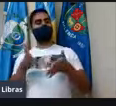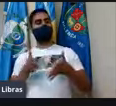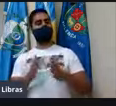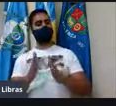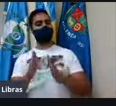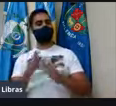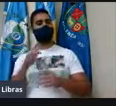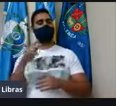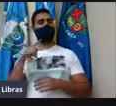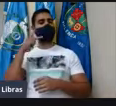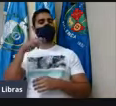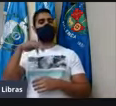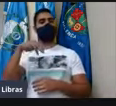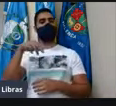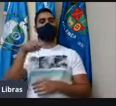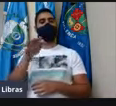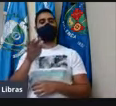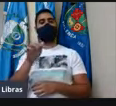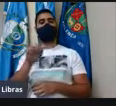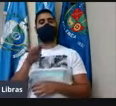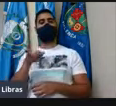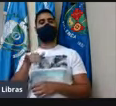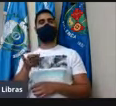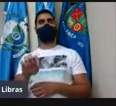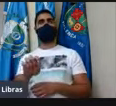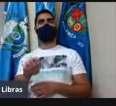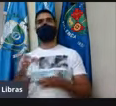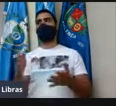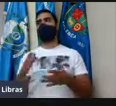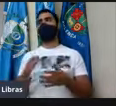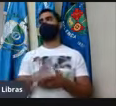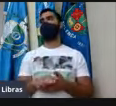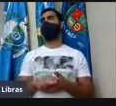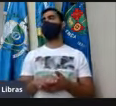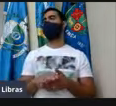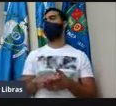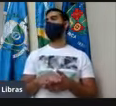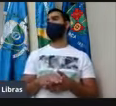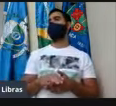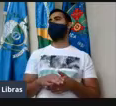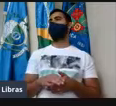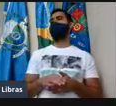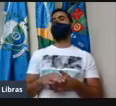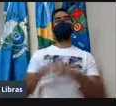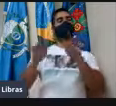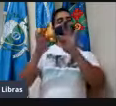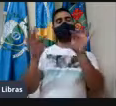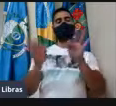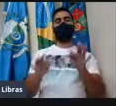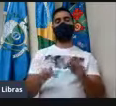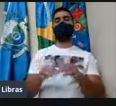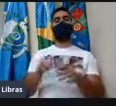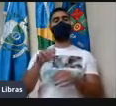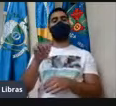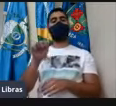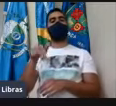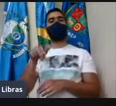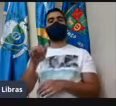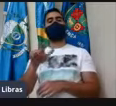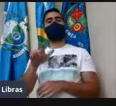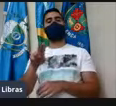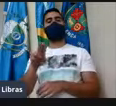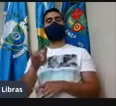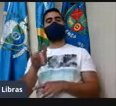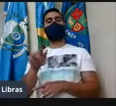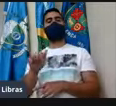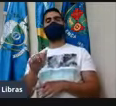então, ela com certeza ela não vai estar. Pois, então, quero desejar toda a felicidade para Ana Luísa, a